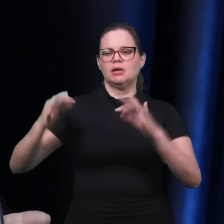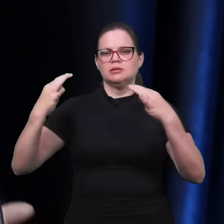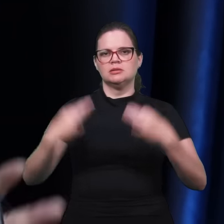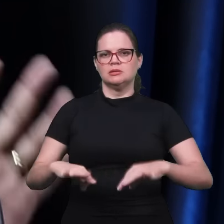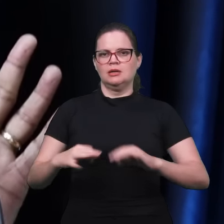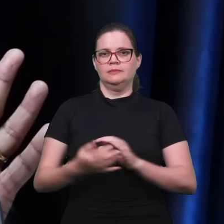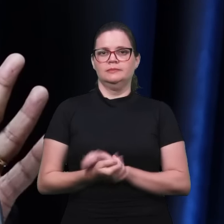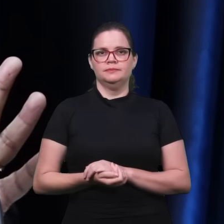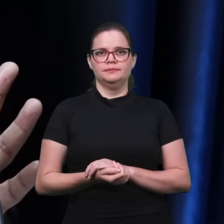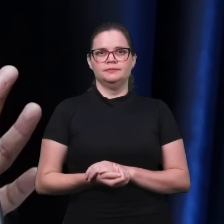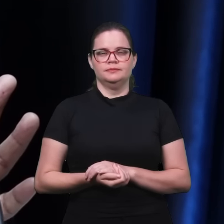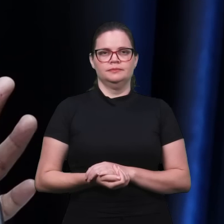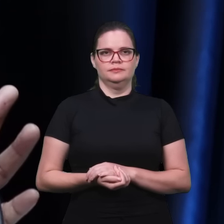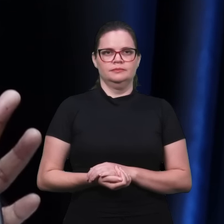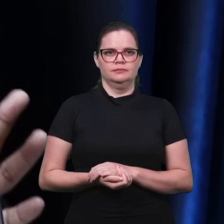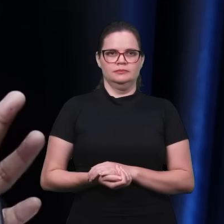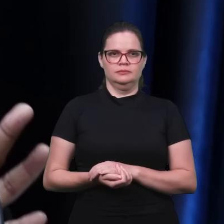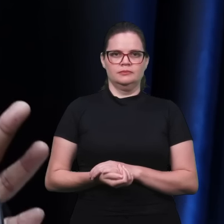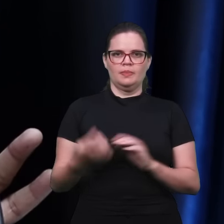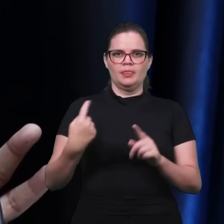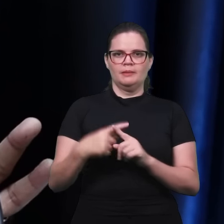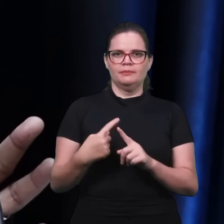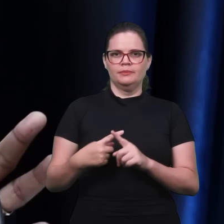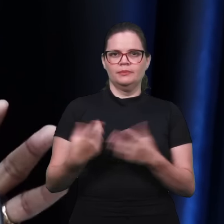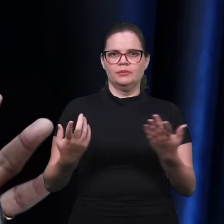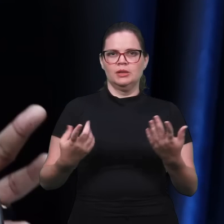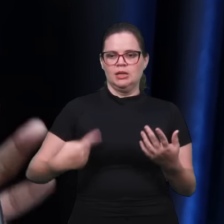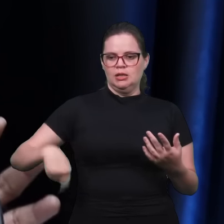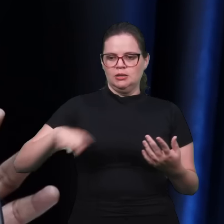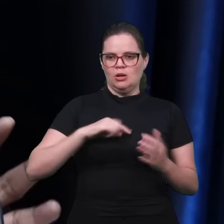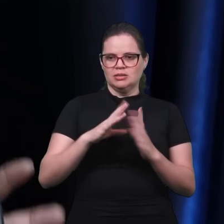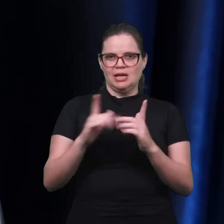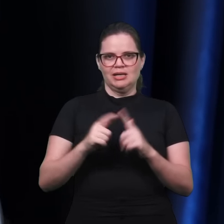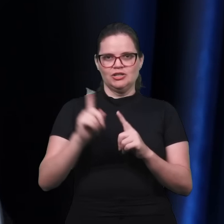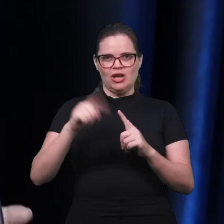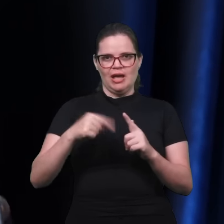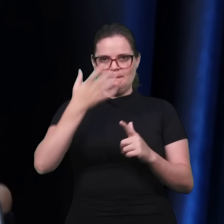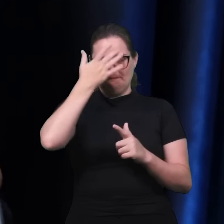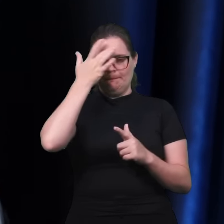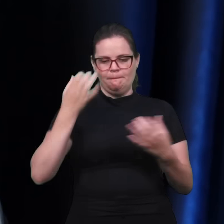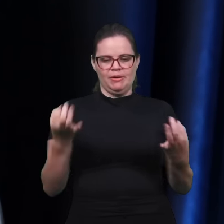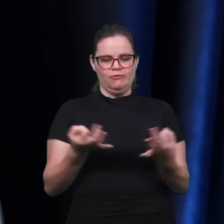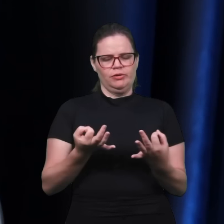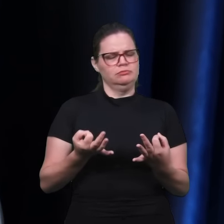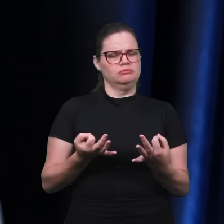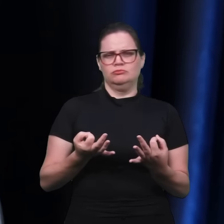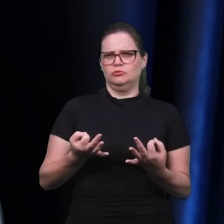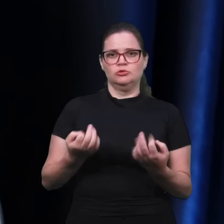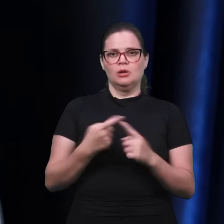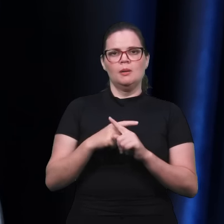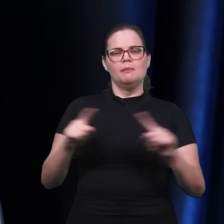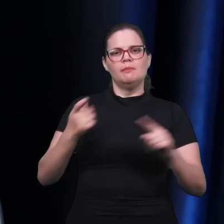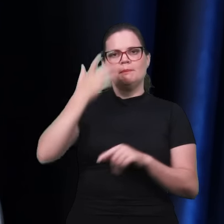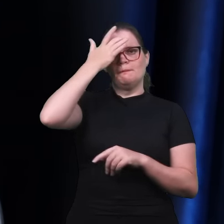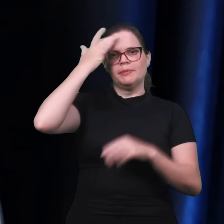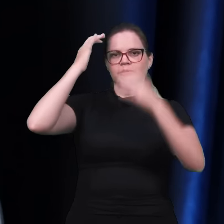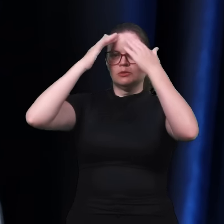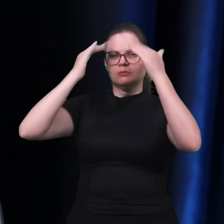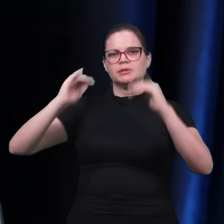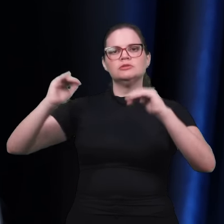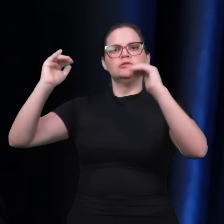disse, que não composta de homens perfeitos, mas de homens obedientes, pessoas lavadas